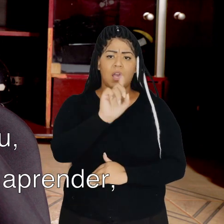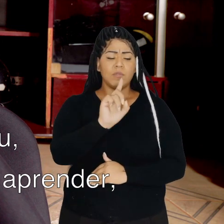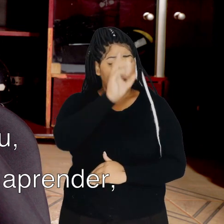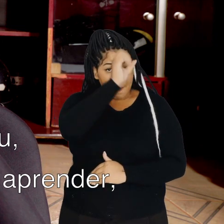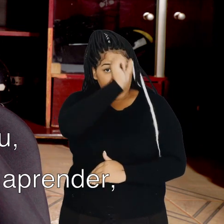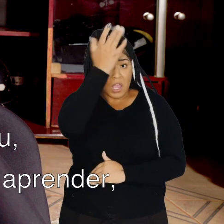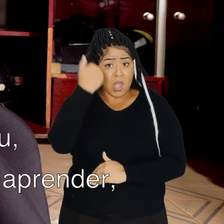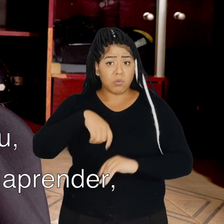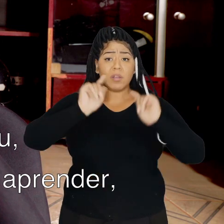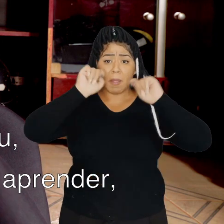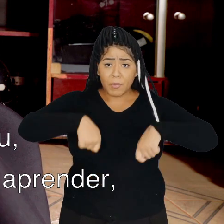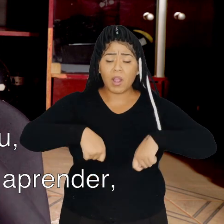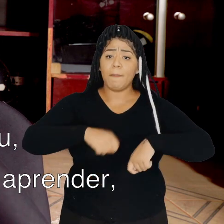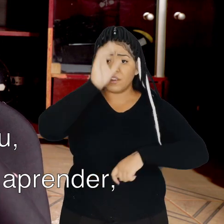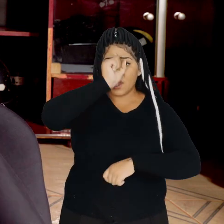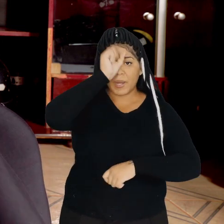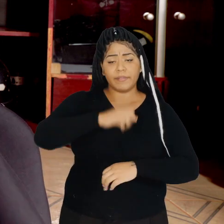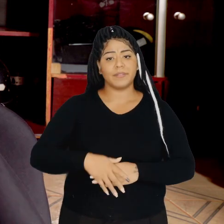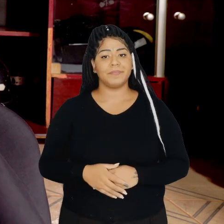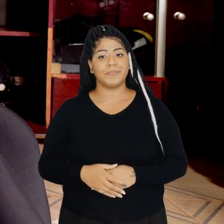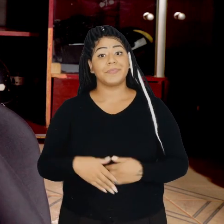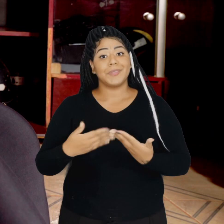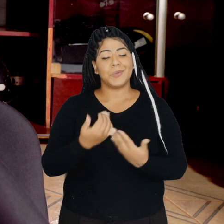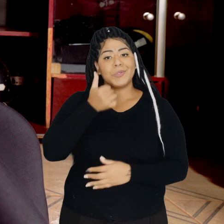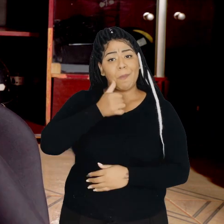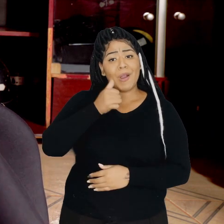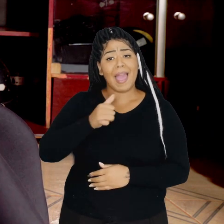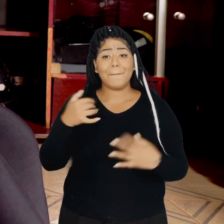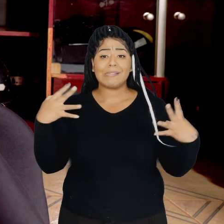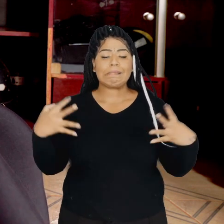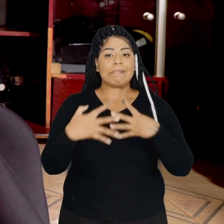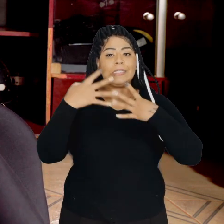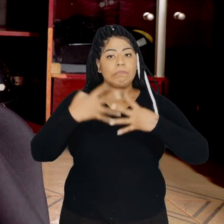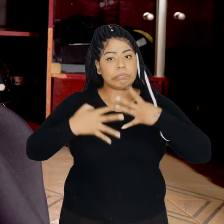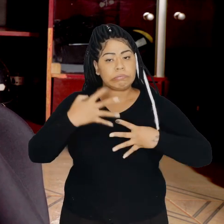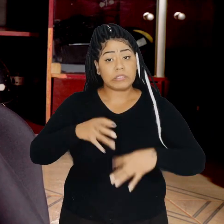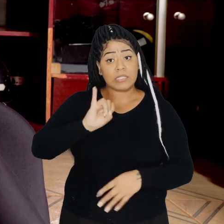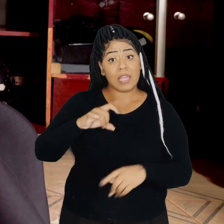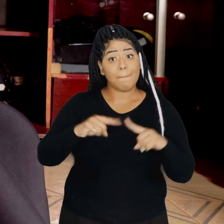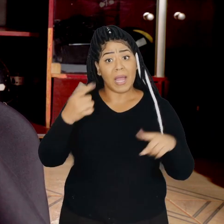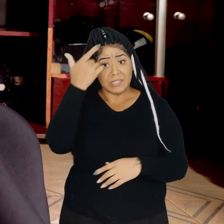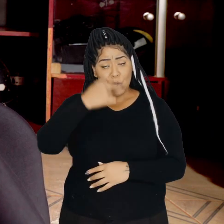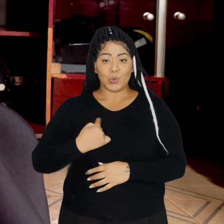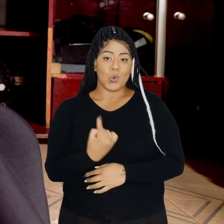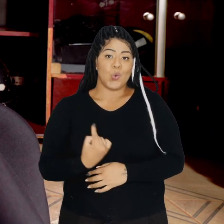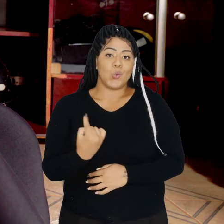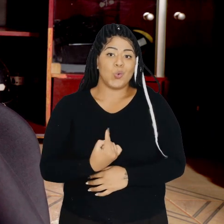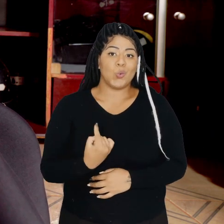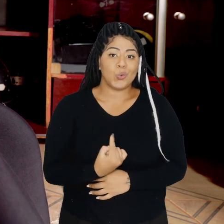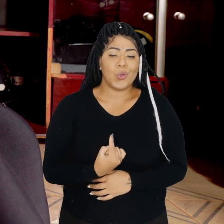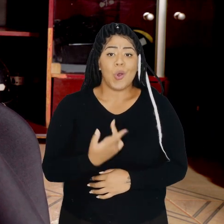se ele aprendeu, eu também posso aprender, entendeu? Então, ser mulher é complicado, mas é algo que me torna única, porque